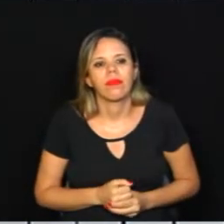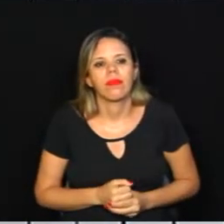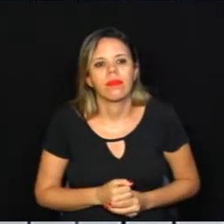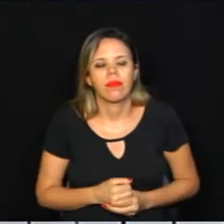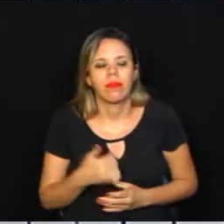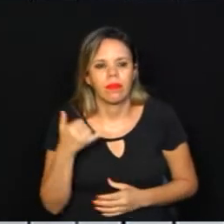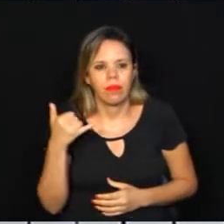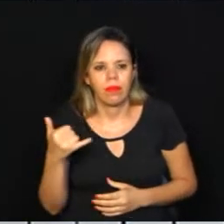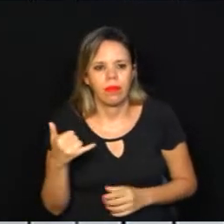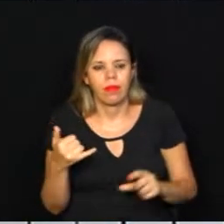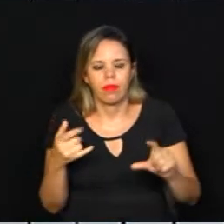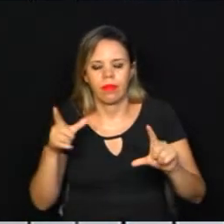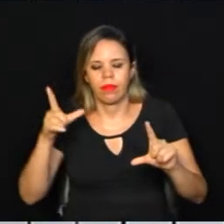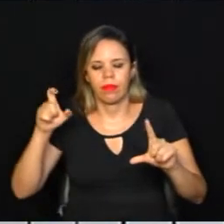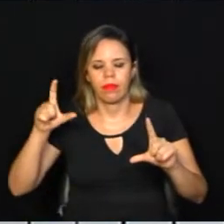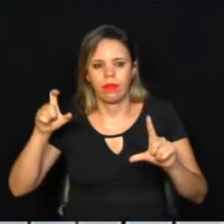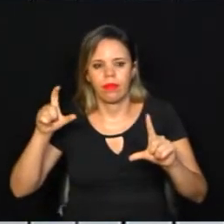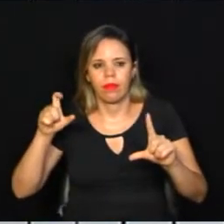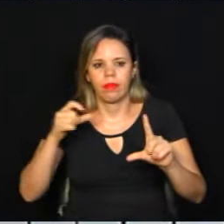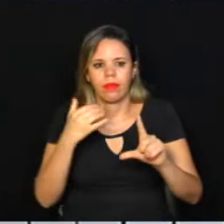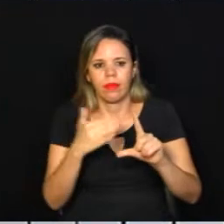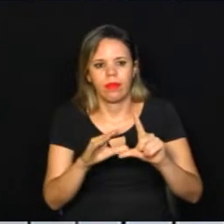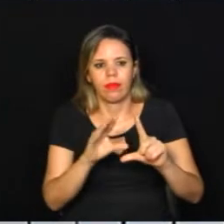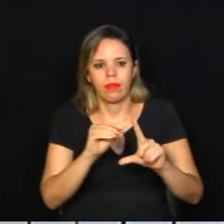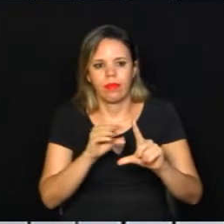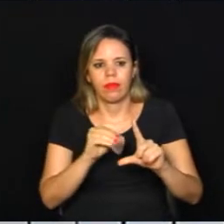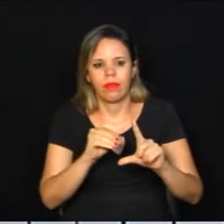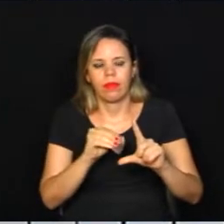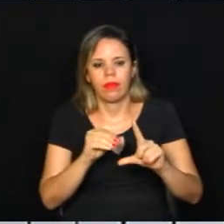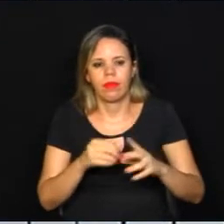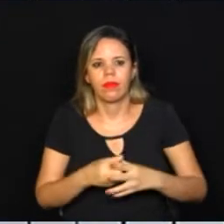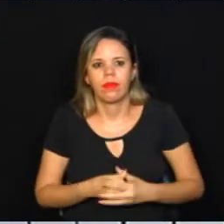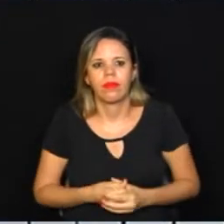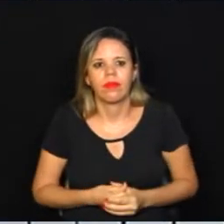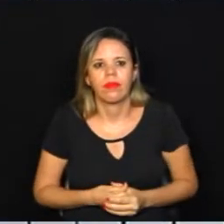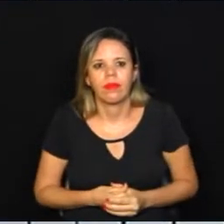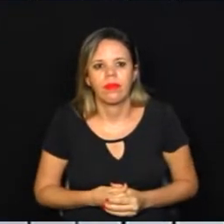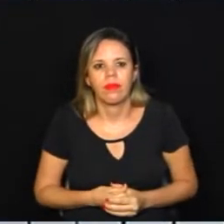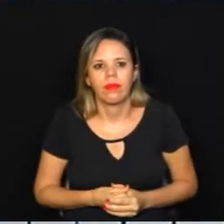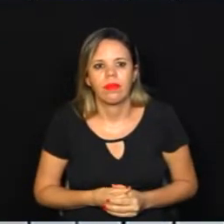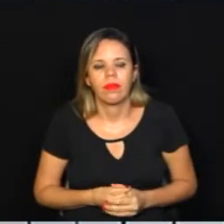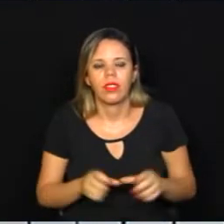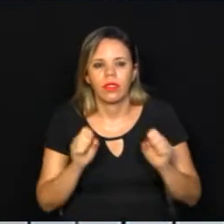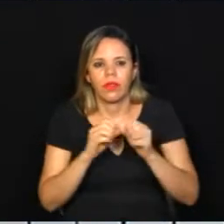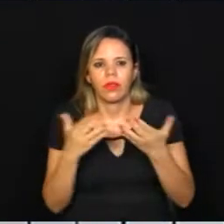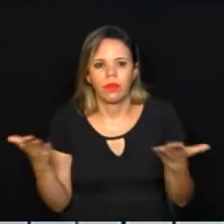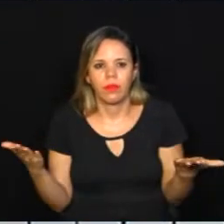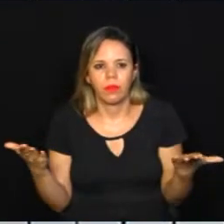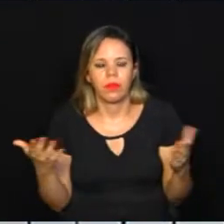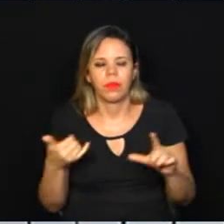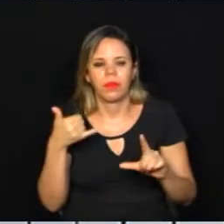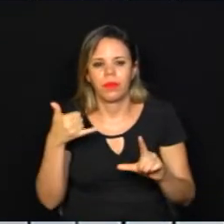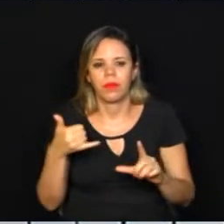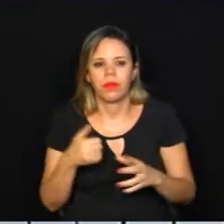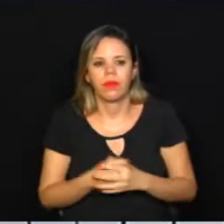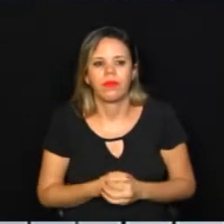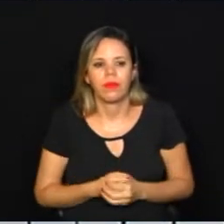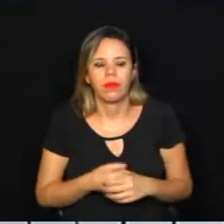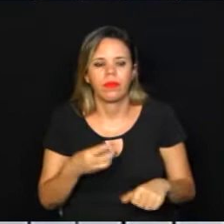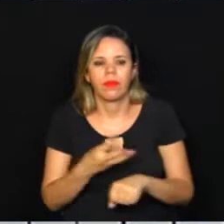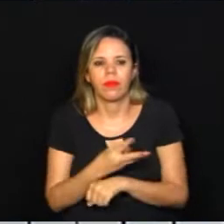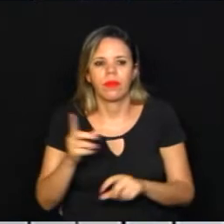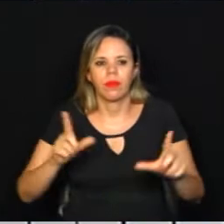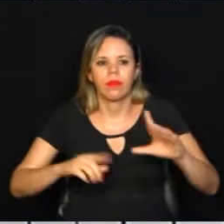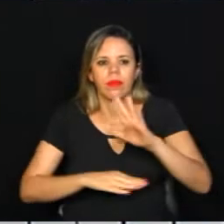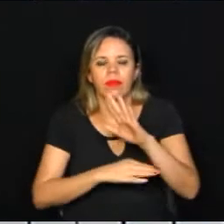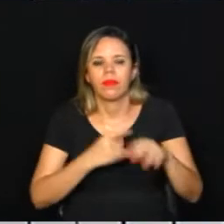celular, abre a câmera como se fosse tirar uma foto, mira para este QR Code e aí vai aparecer aí na tela do seu celular. O WhatsApp TV